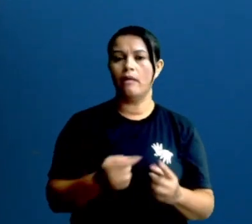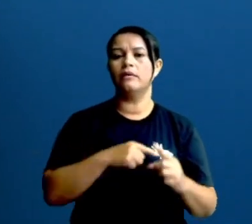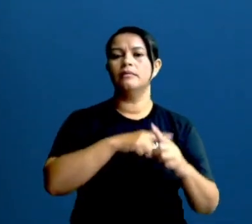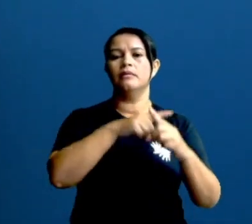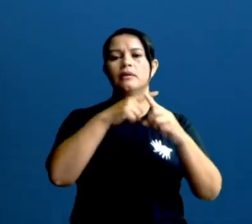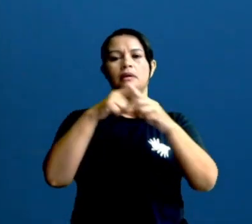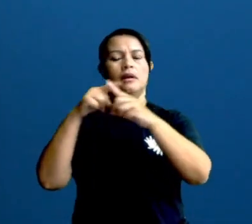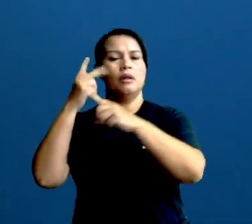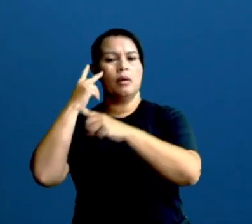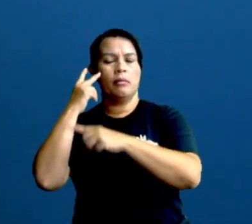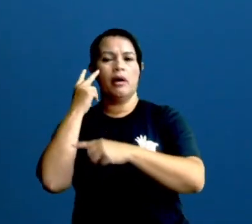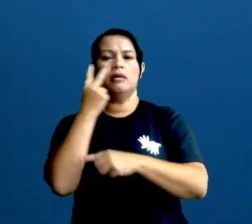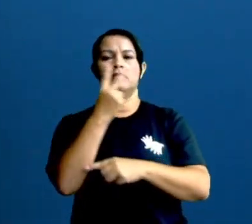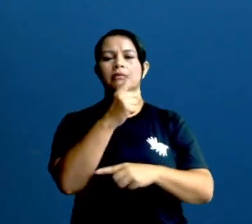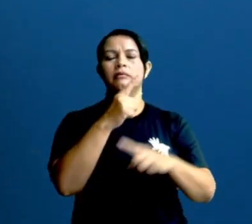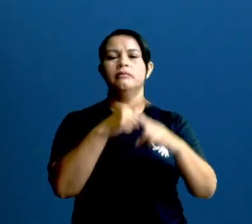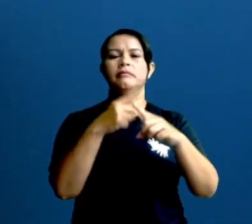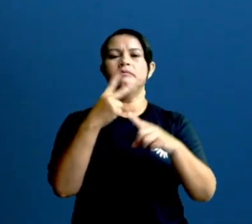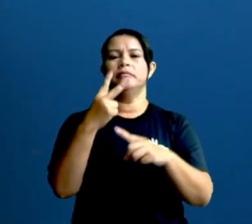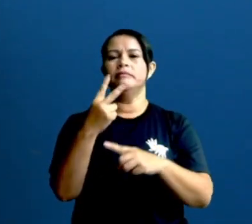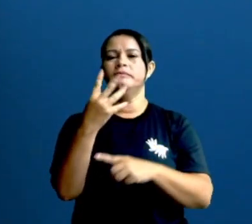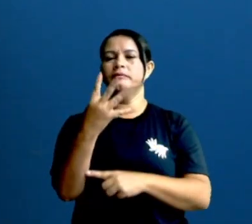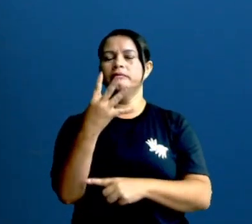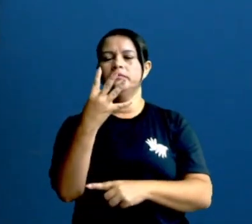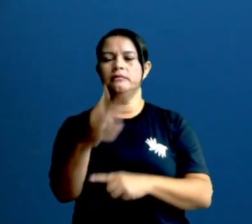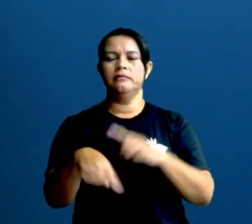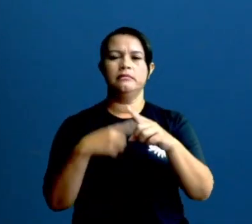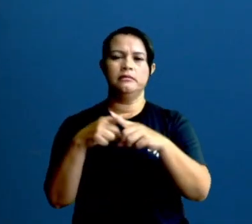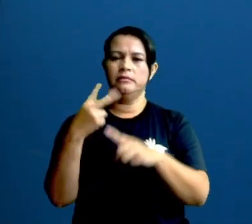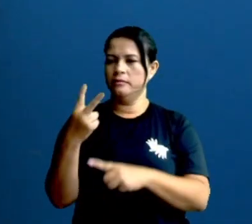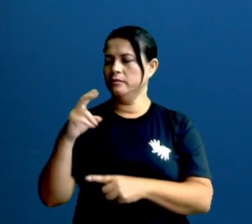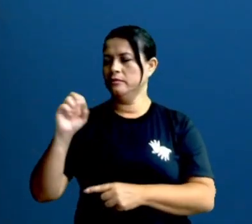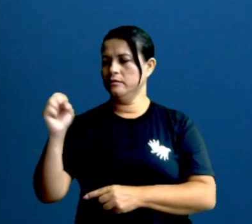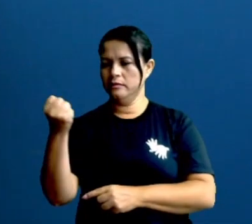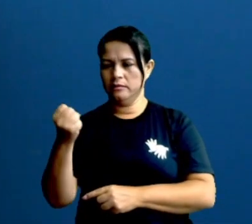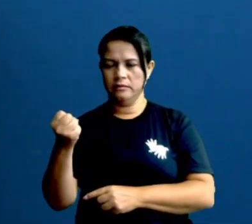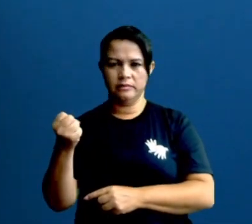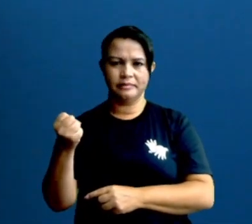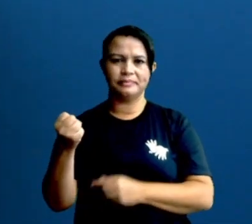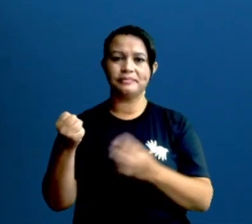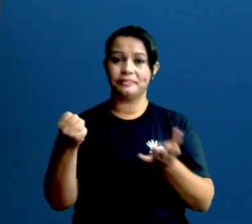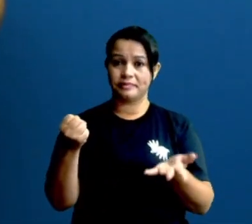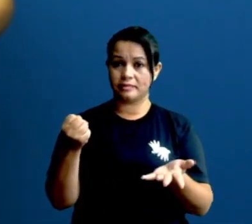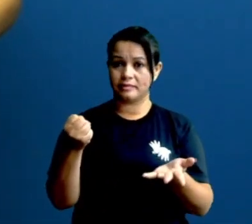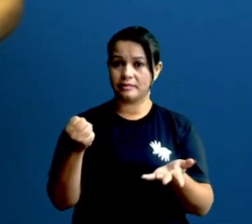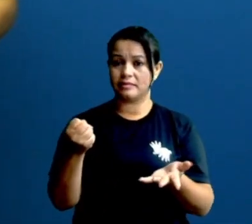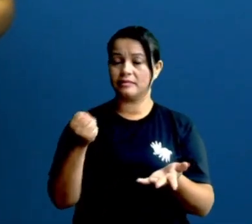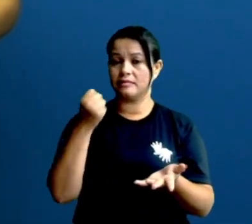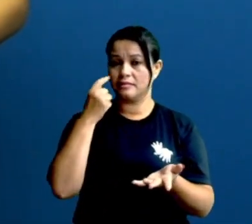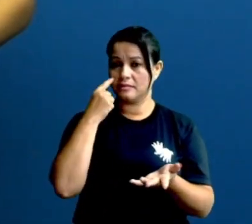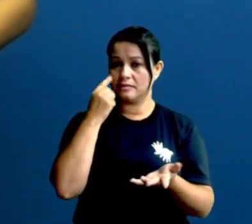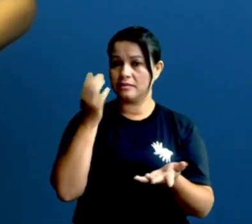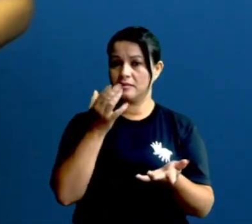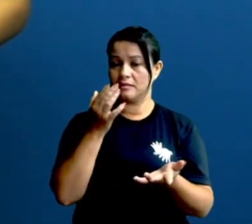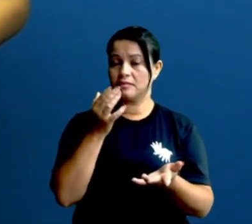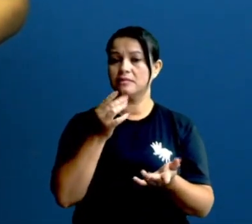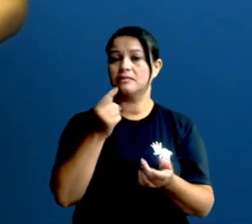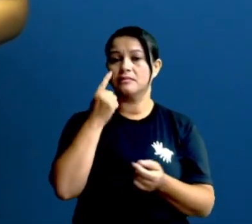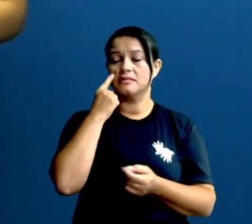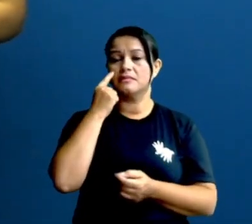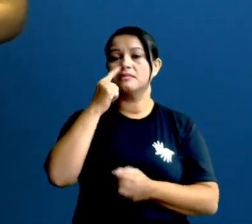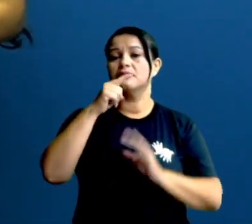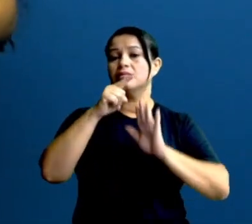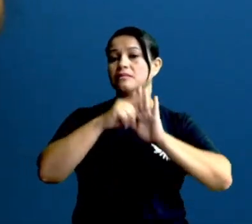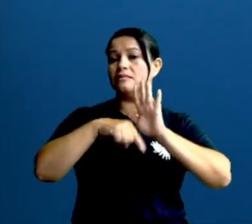multiplicar, normal. 2 vezes 2, 4. 4 vezes 2, 8. E nós vamos fazer agora o jogo de